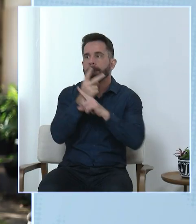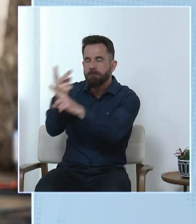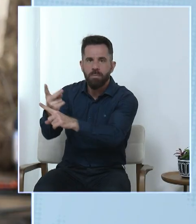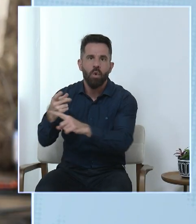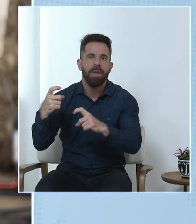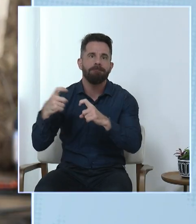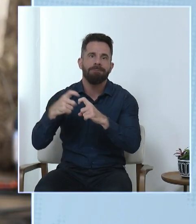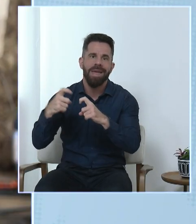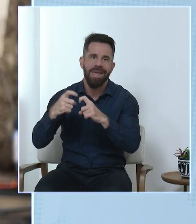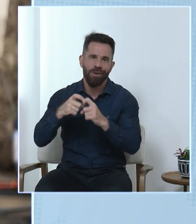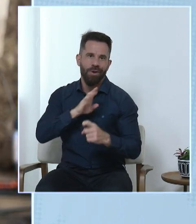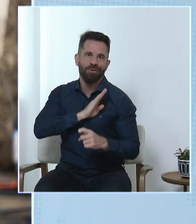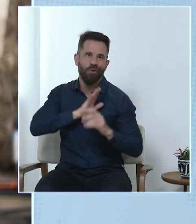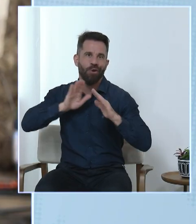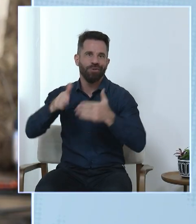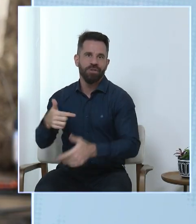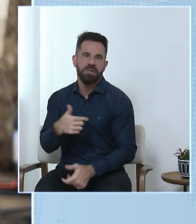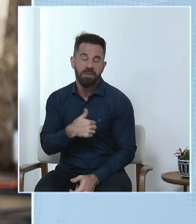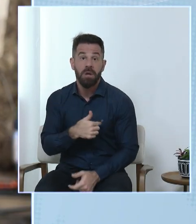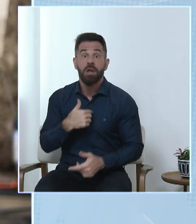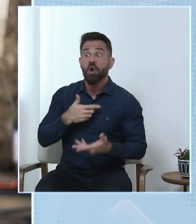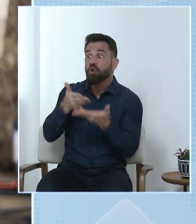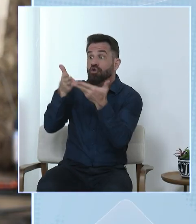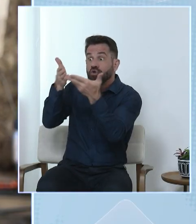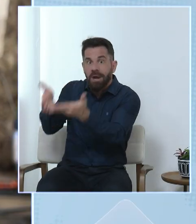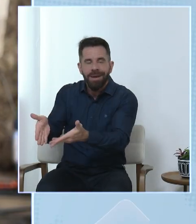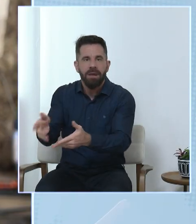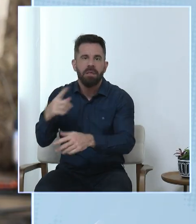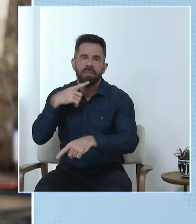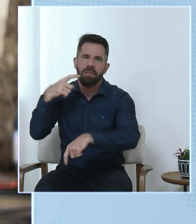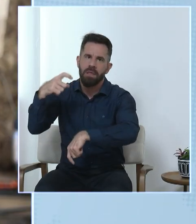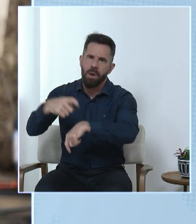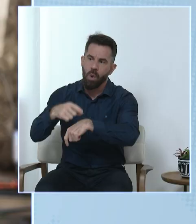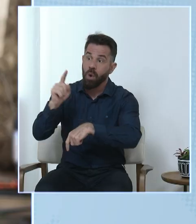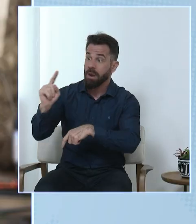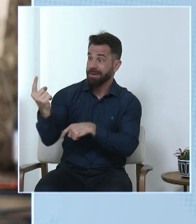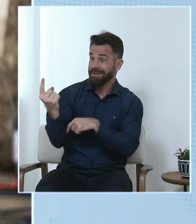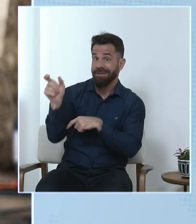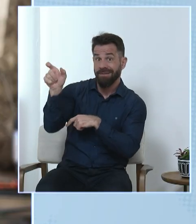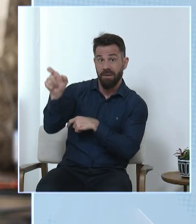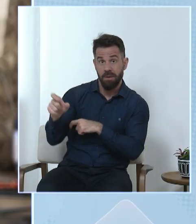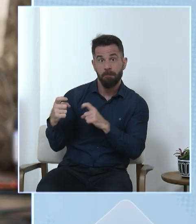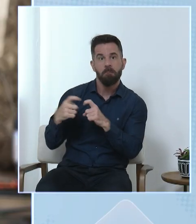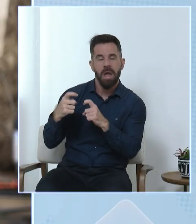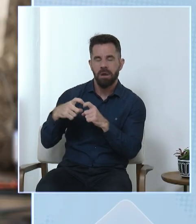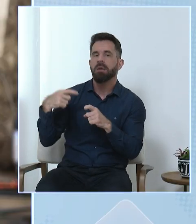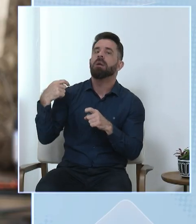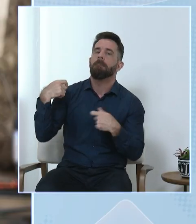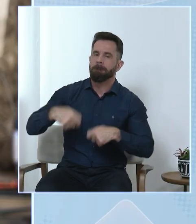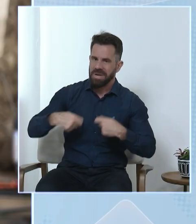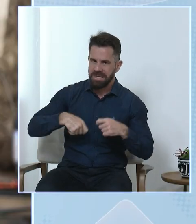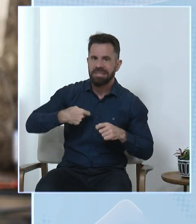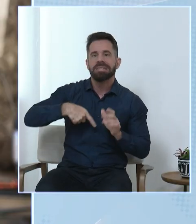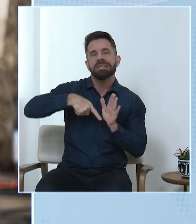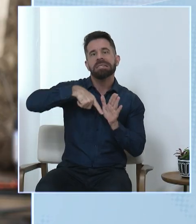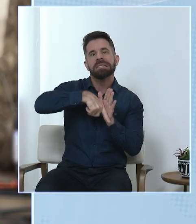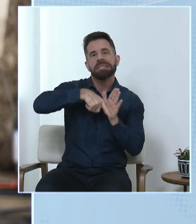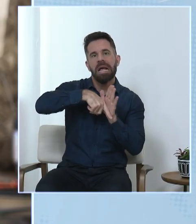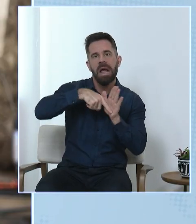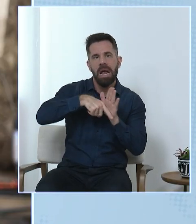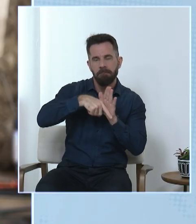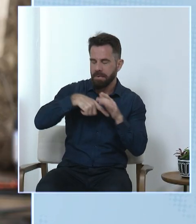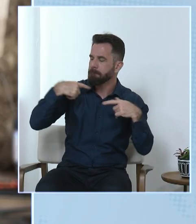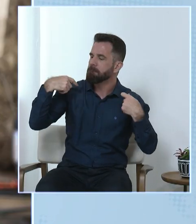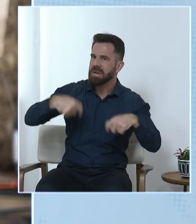cardiologista. Quando eu cheguei no médico, a médica já me passou um exame de cateterismo, né? E